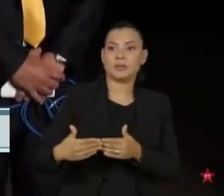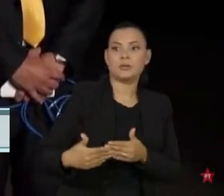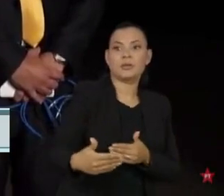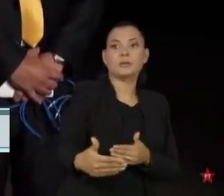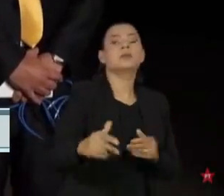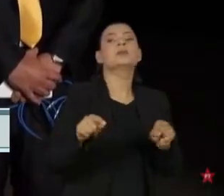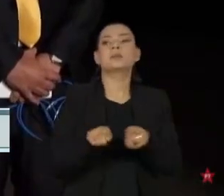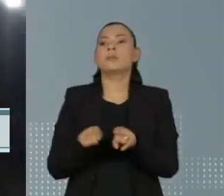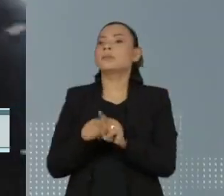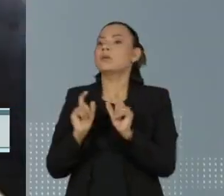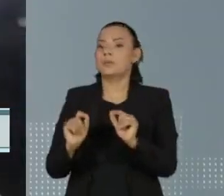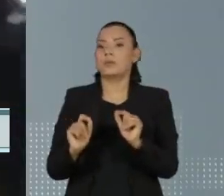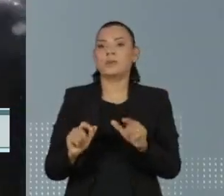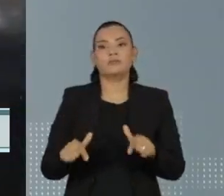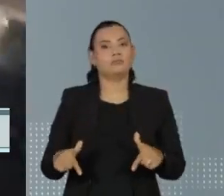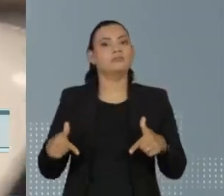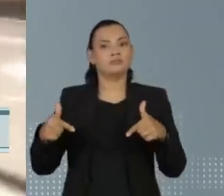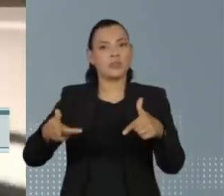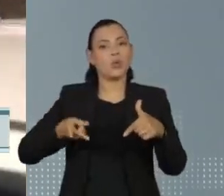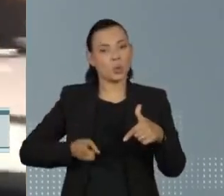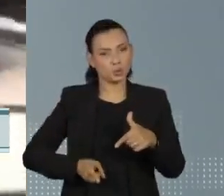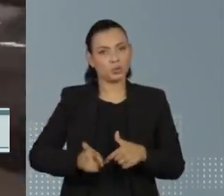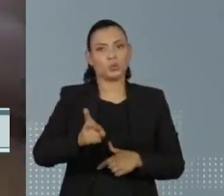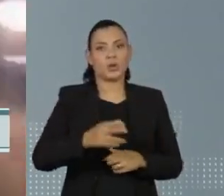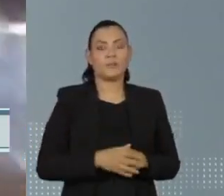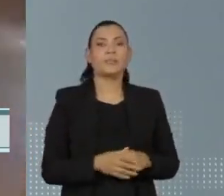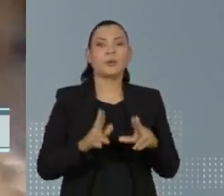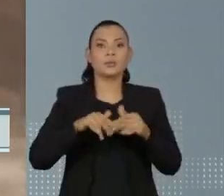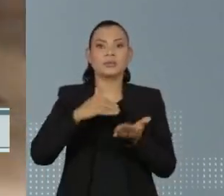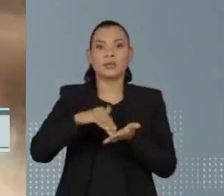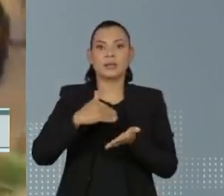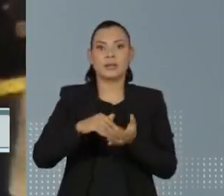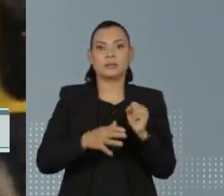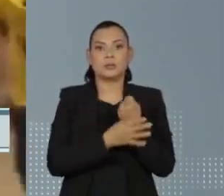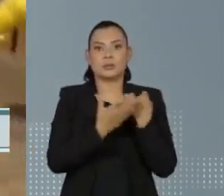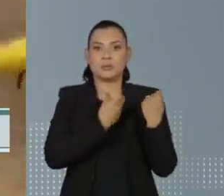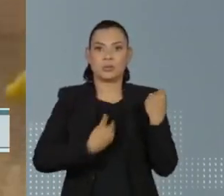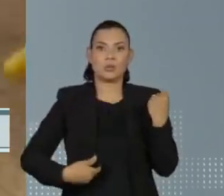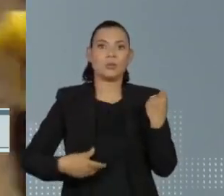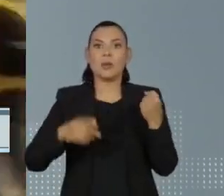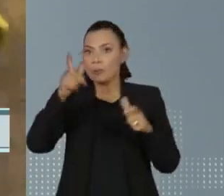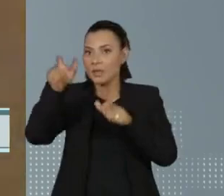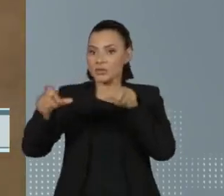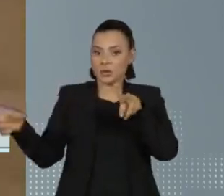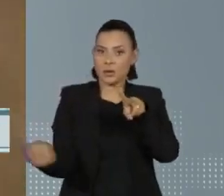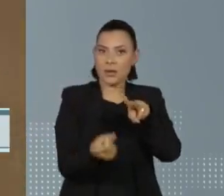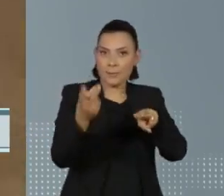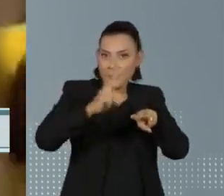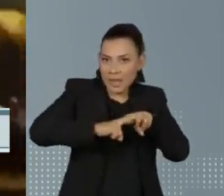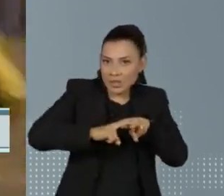irão prosseguir a Secretaria de Segurança Pública não informou se alguém foi preso pelos atos de va